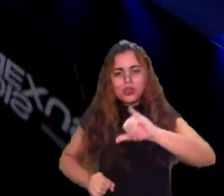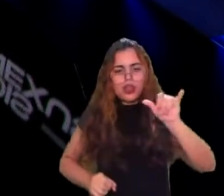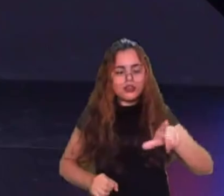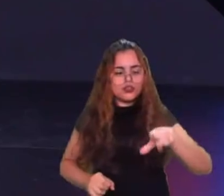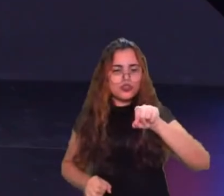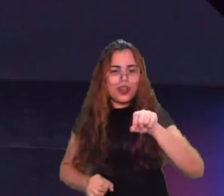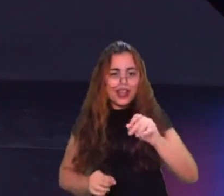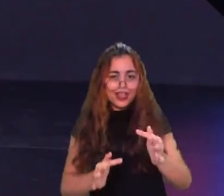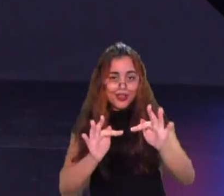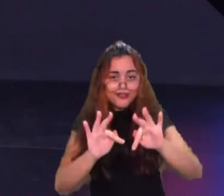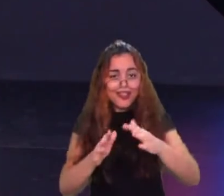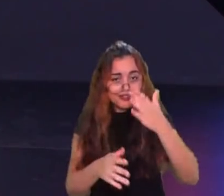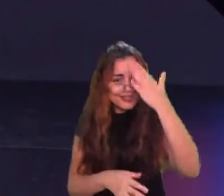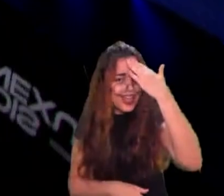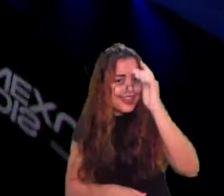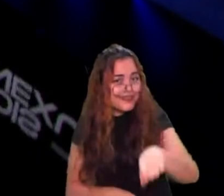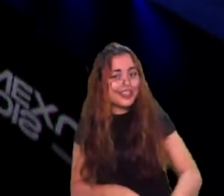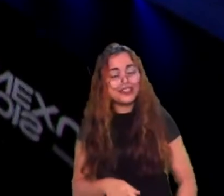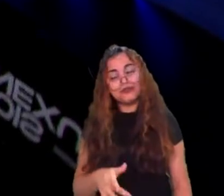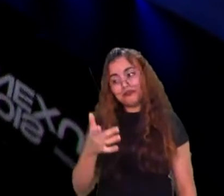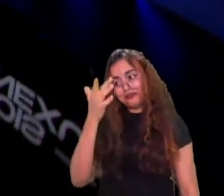que é, não, esse negócio é isso, pode me explicar, por favor.